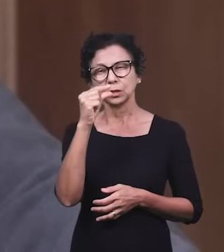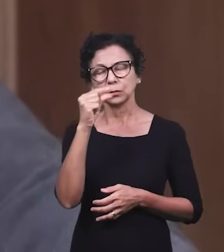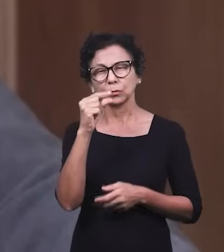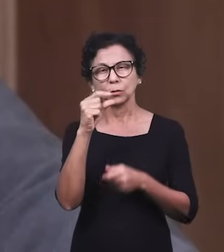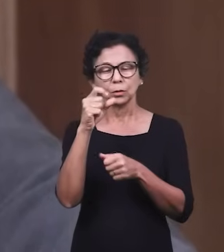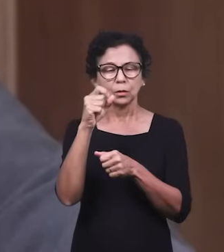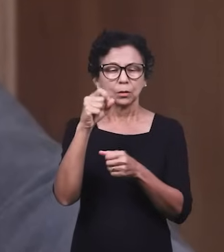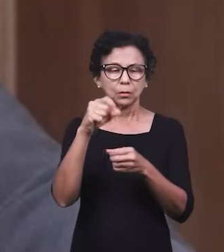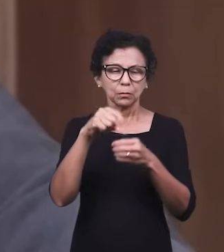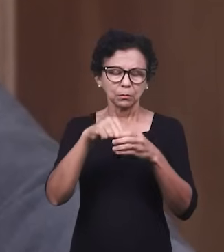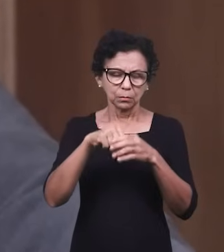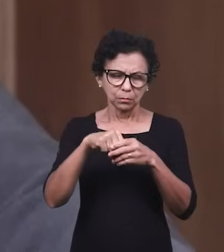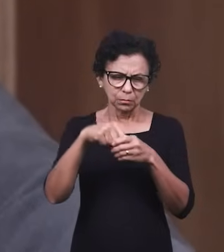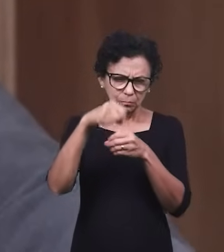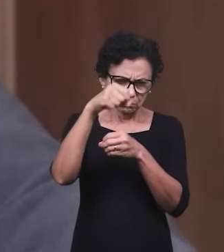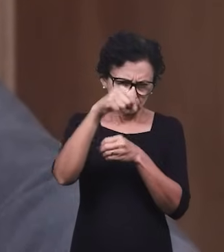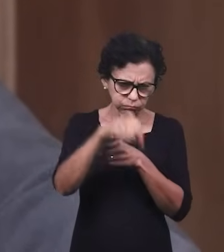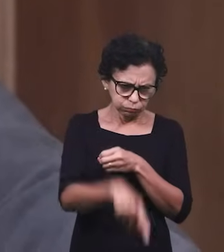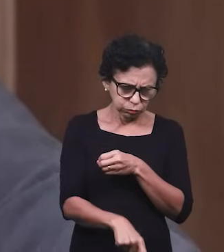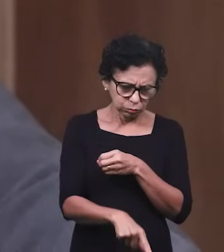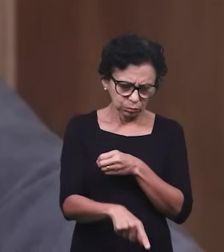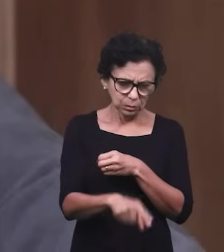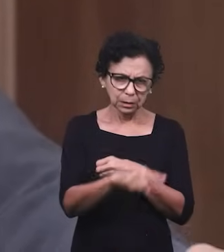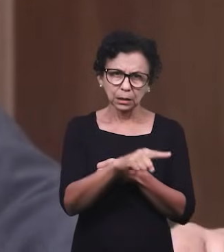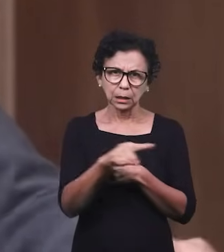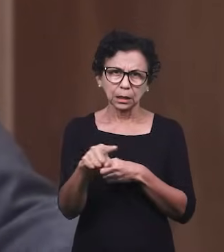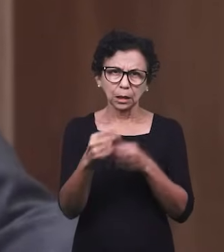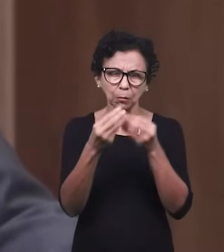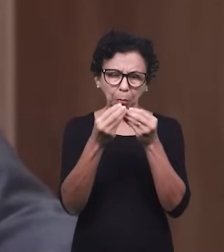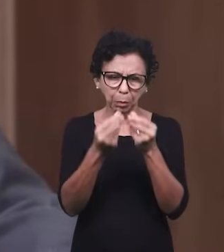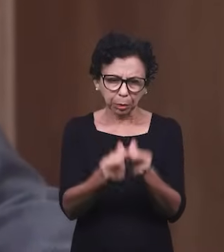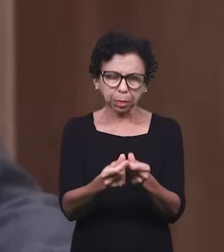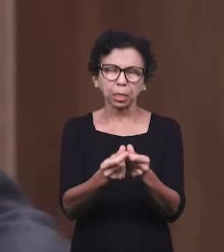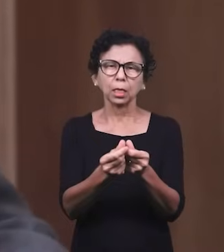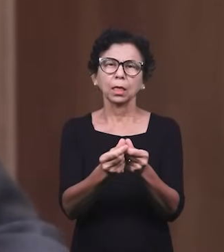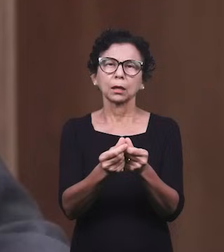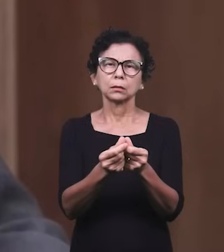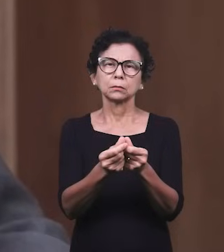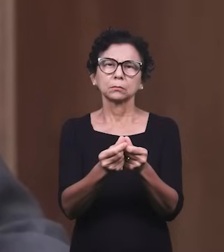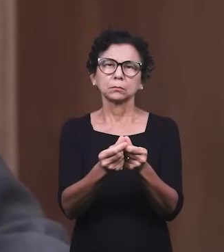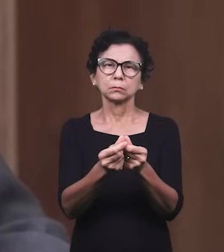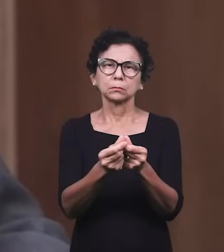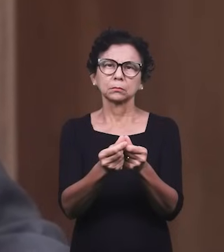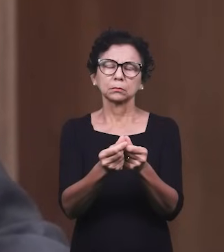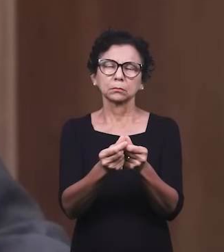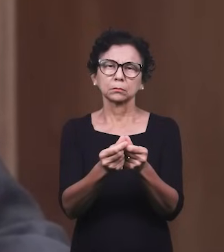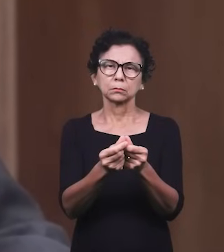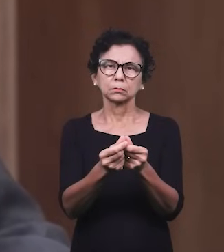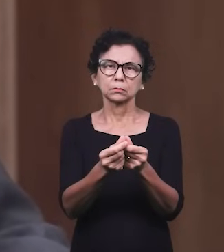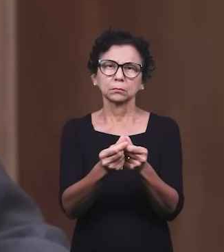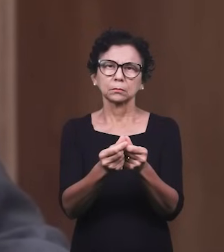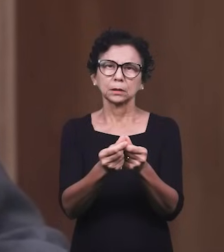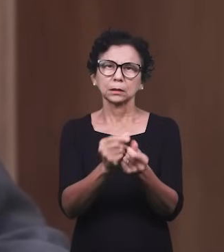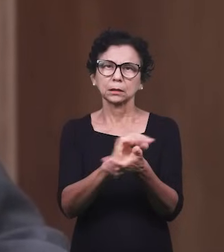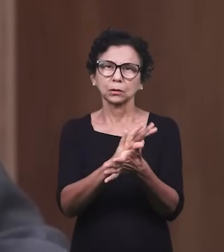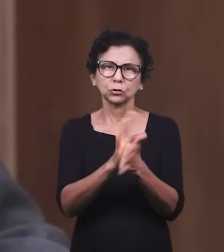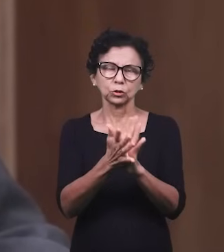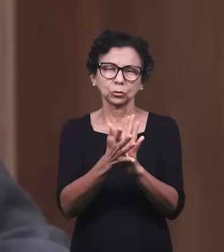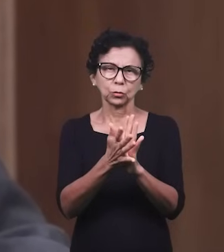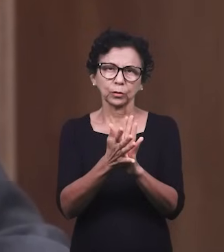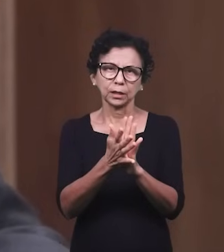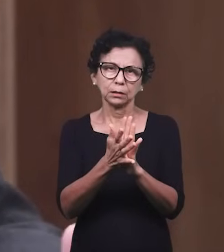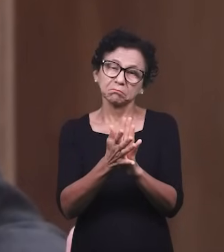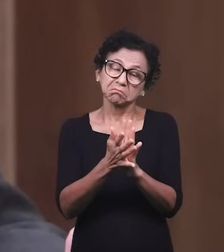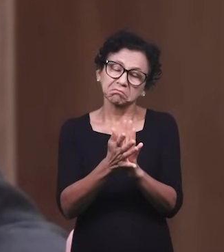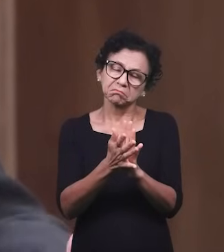morrer fica ele só mas se morrer dá muito fruto então a semente aí nós vemos uma aplicação Profética